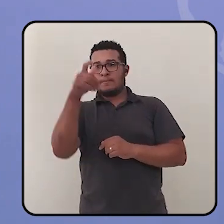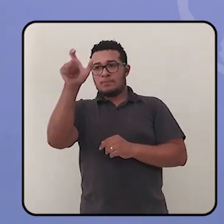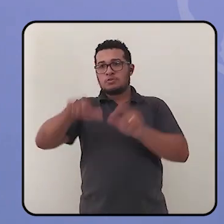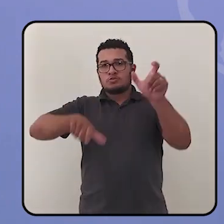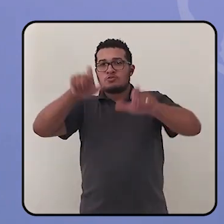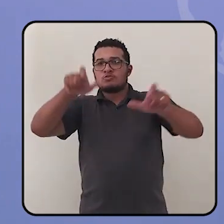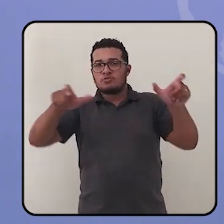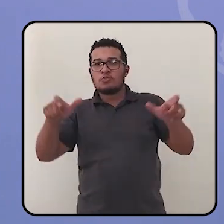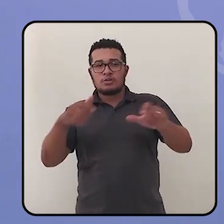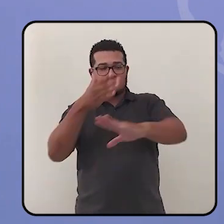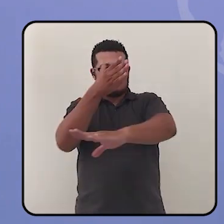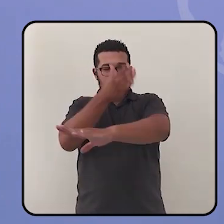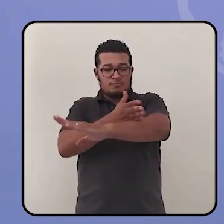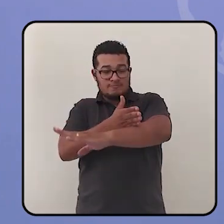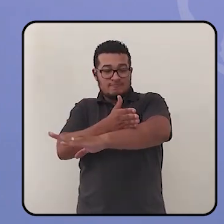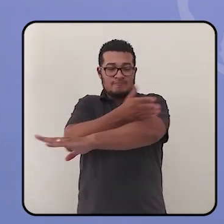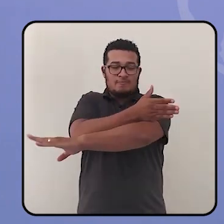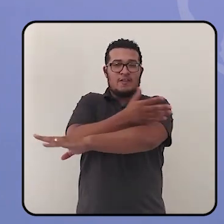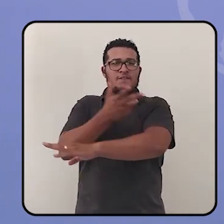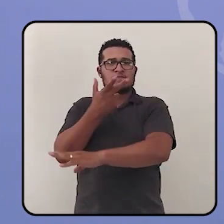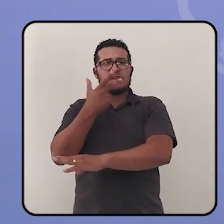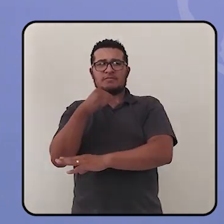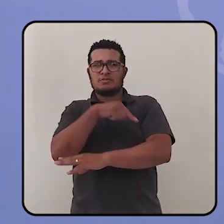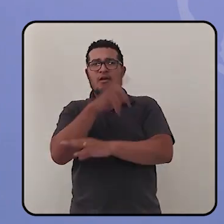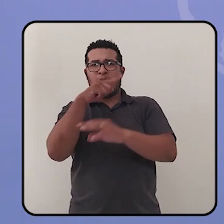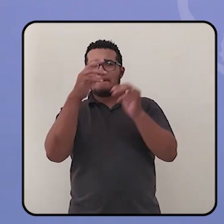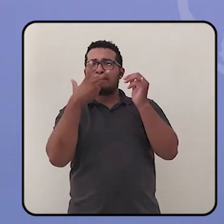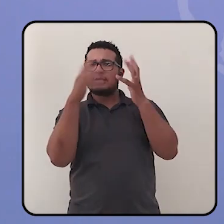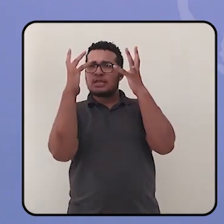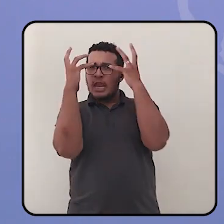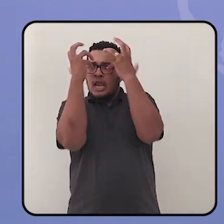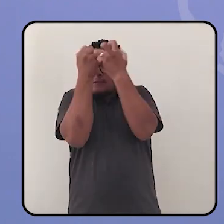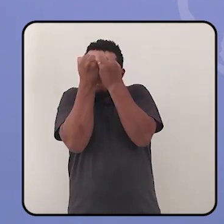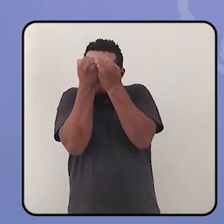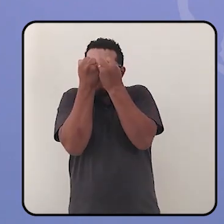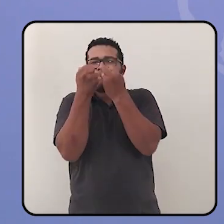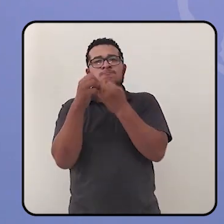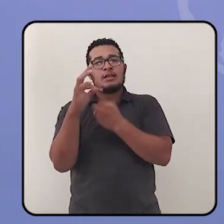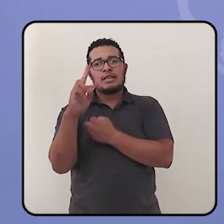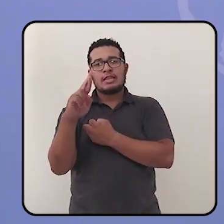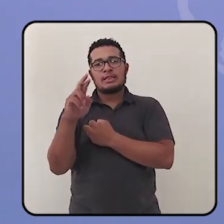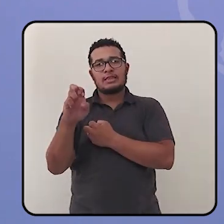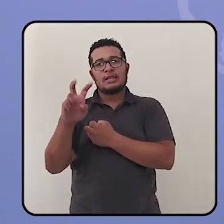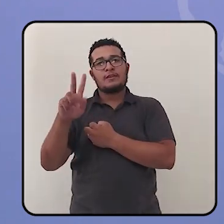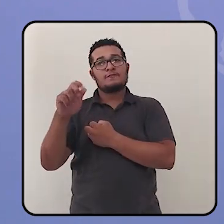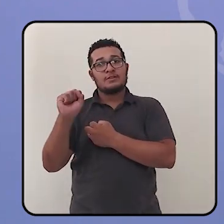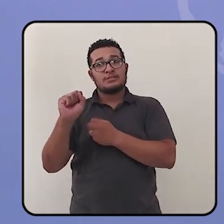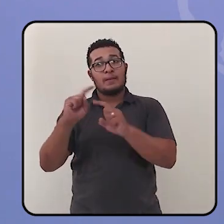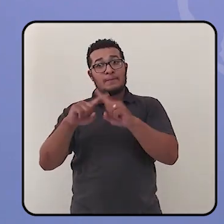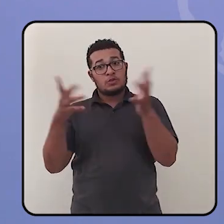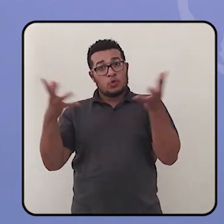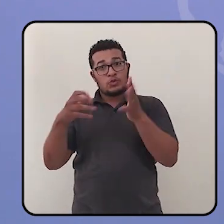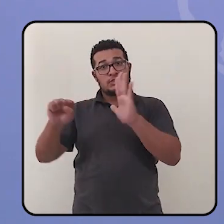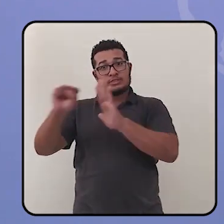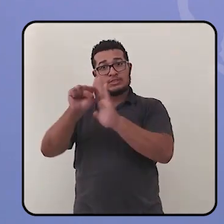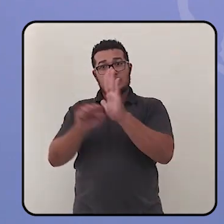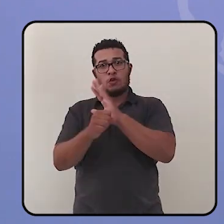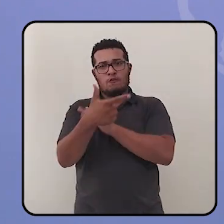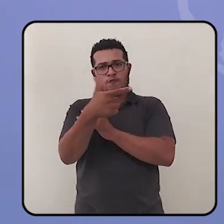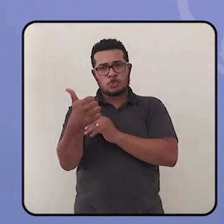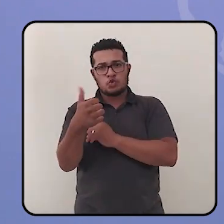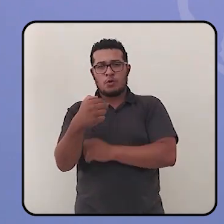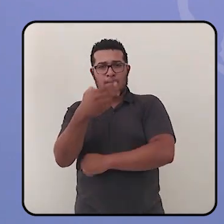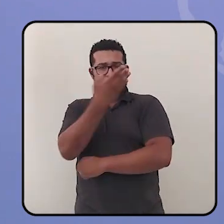chamava idade média de idade das trevas porém nós o século 21 nós não podemos ter